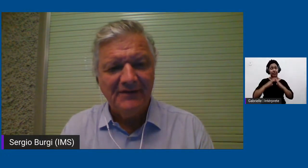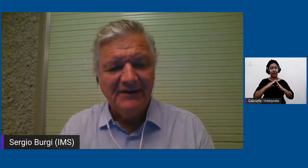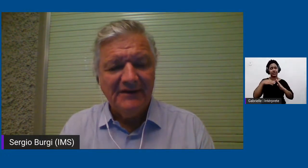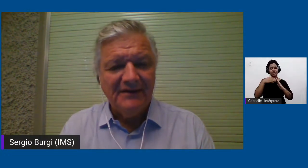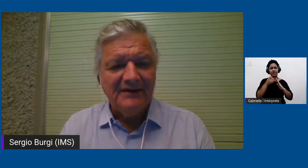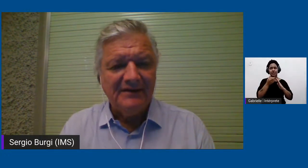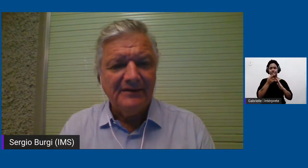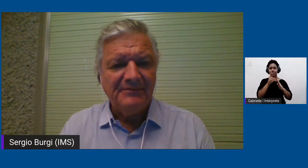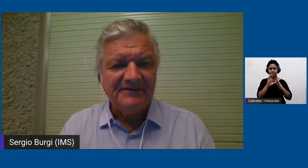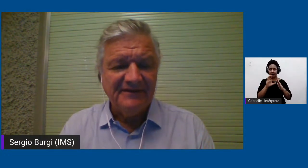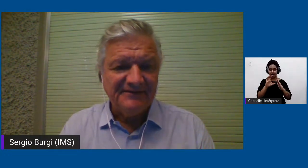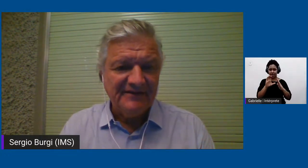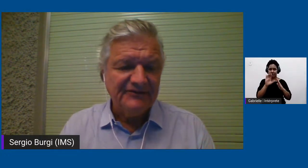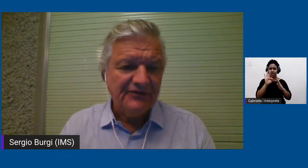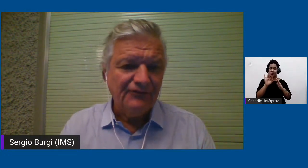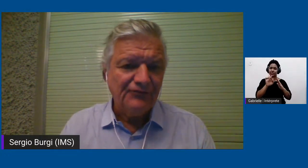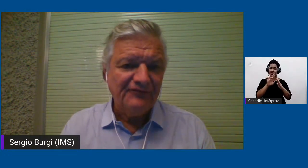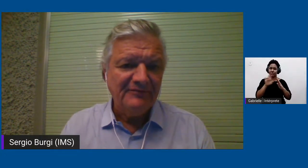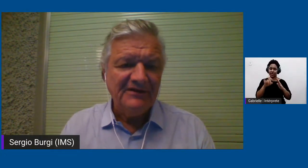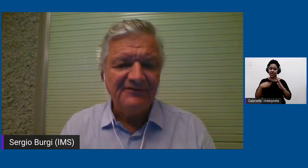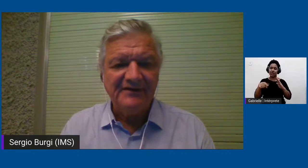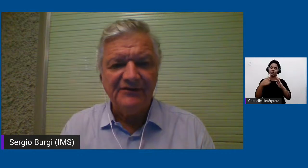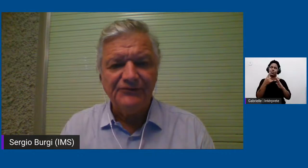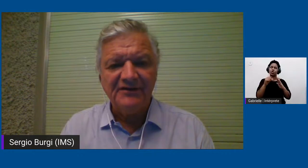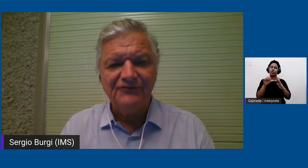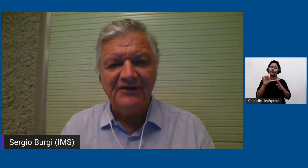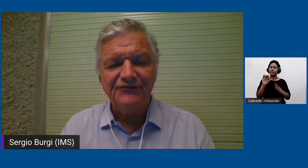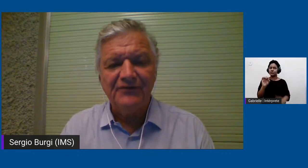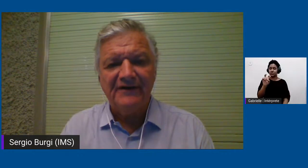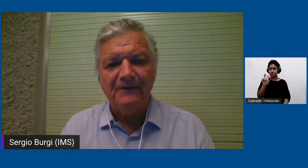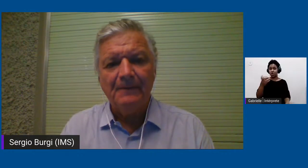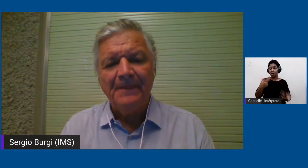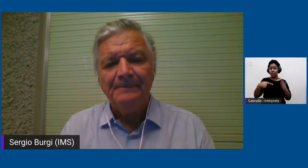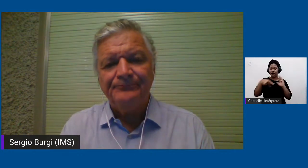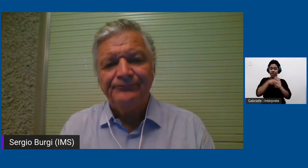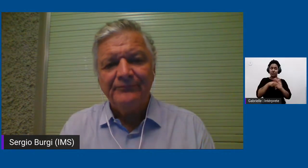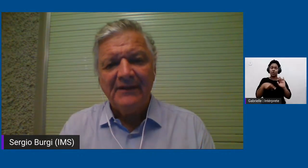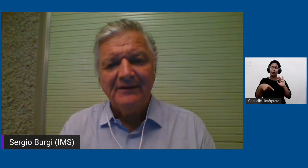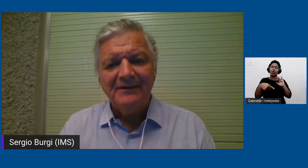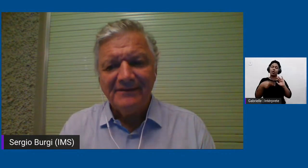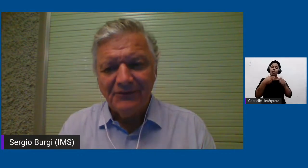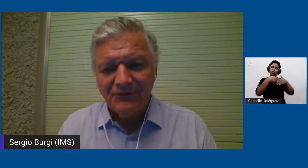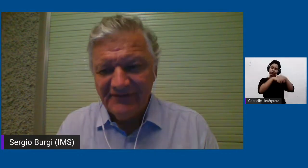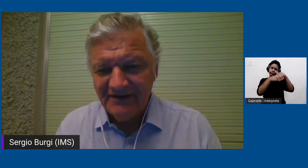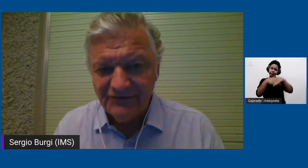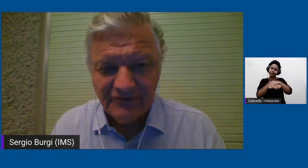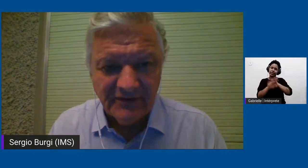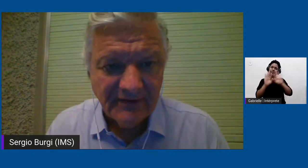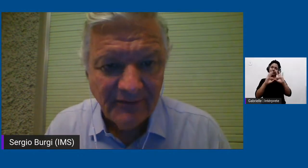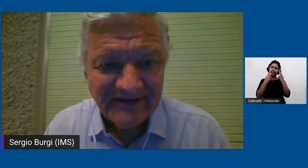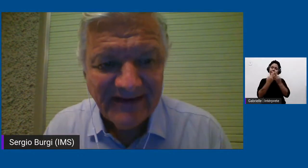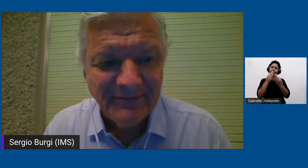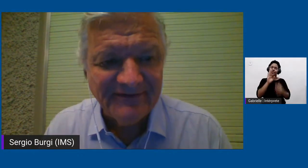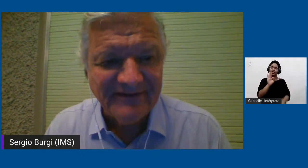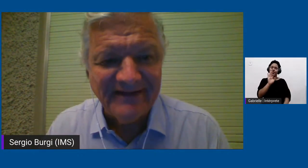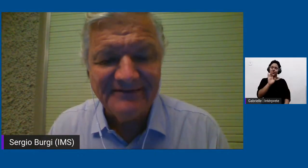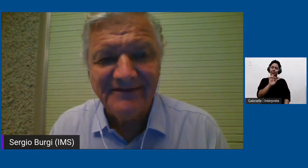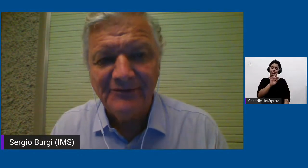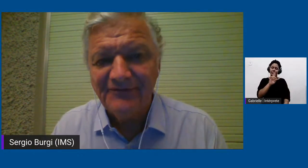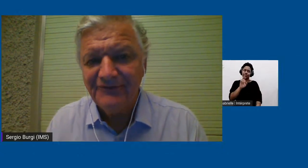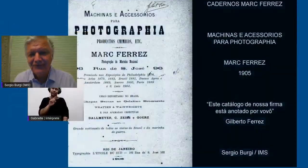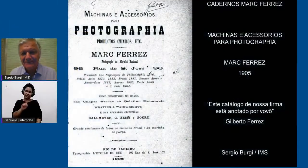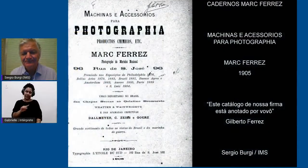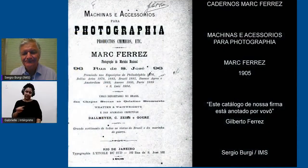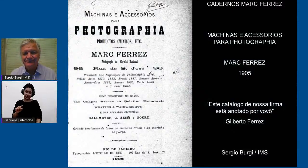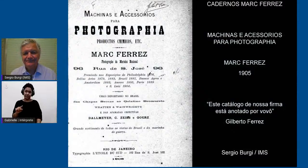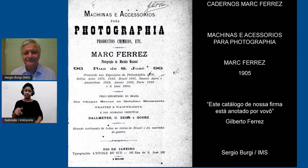1905, pertencente ao Fundo Família Ferrez do Arquivo Nacional. Então, gostaria de começar a apresentação,